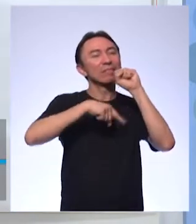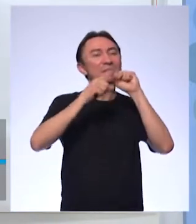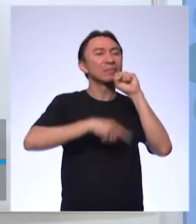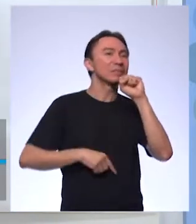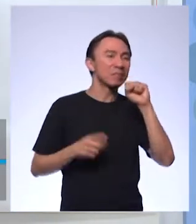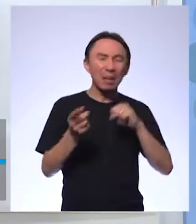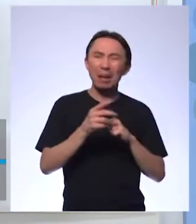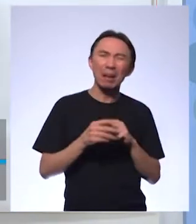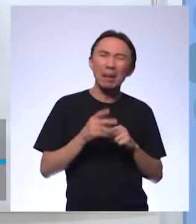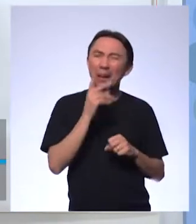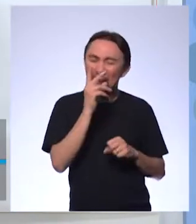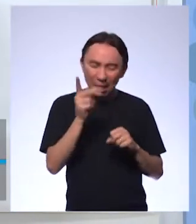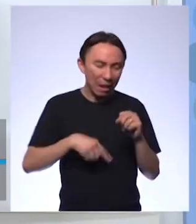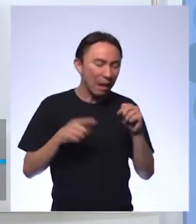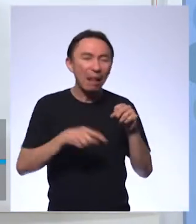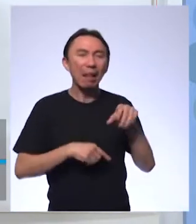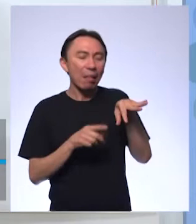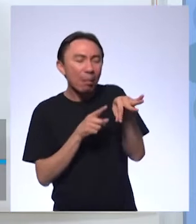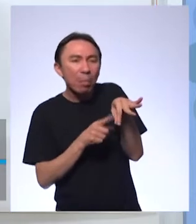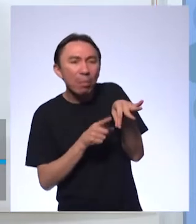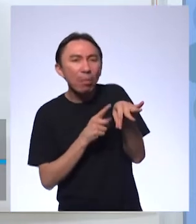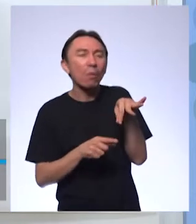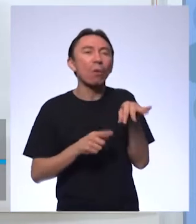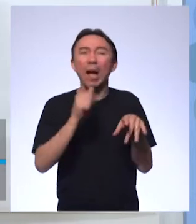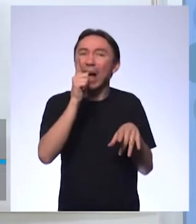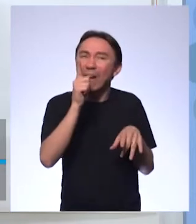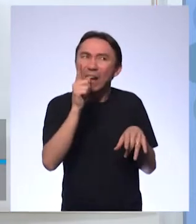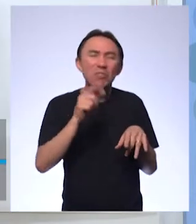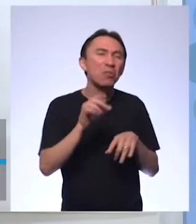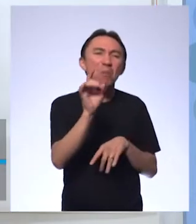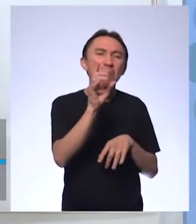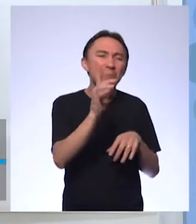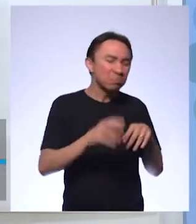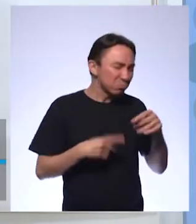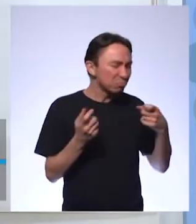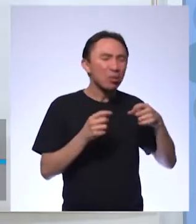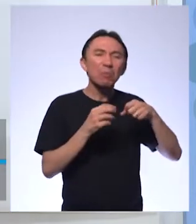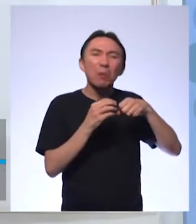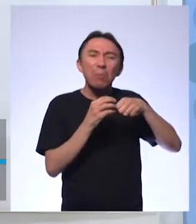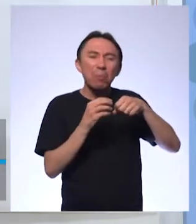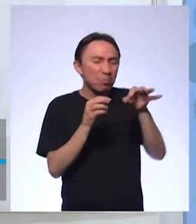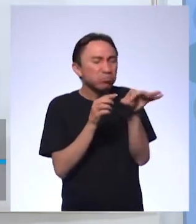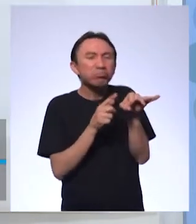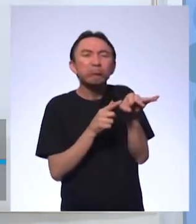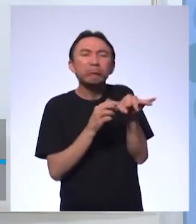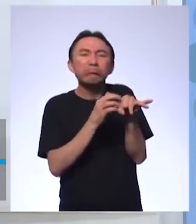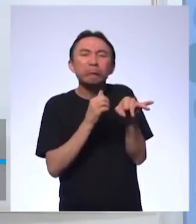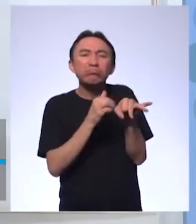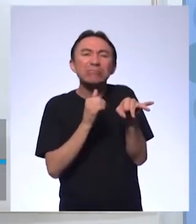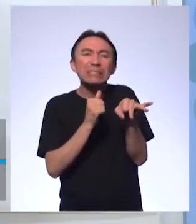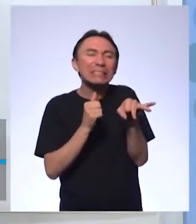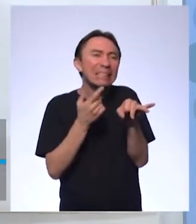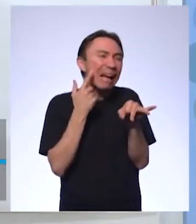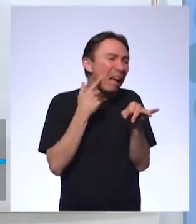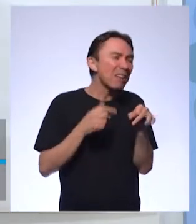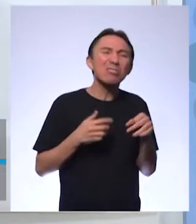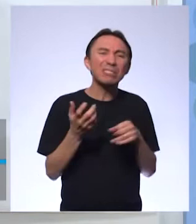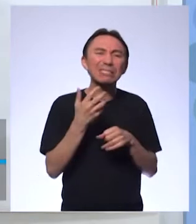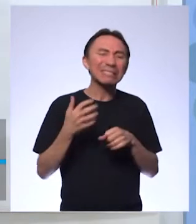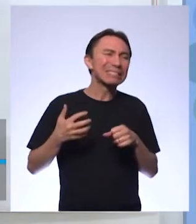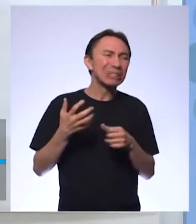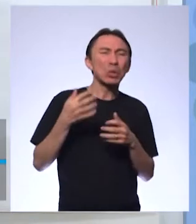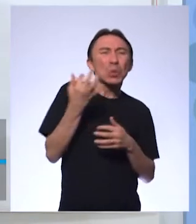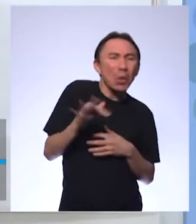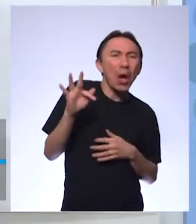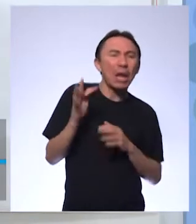genital normalmente. Não coça, não arde, não dói. Aí a pessoa resolve uma semana, 2, some. Aí a pessoa fala, eu